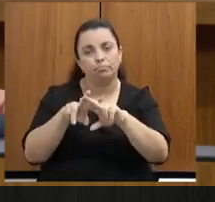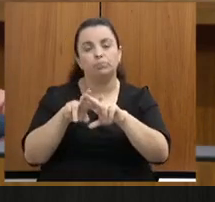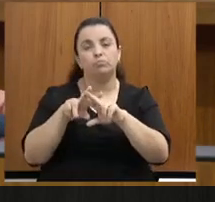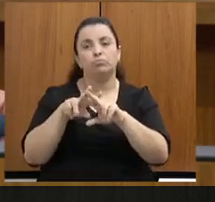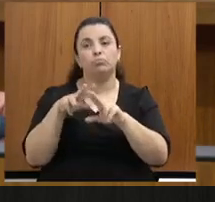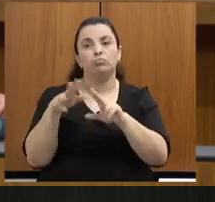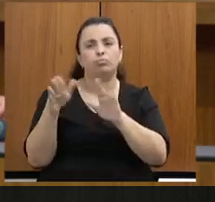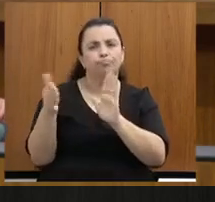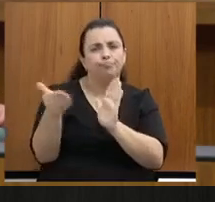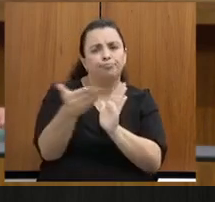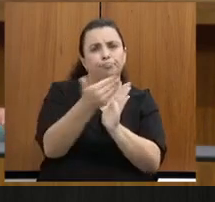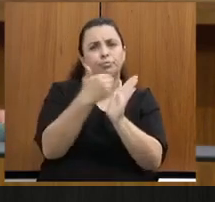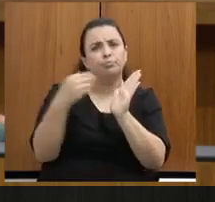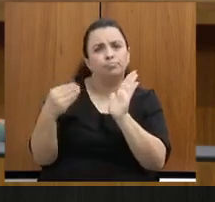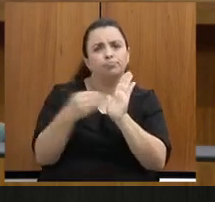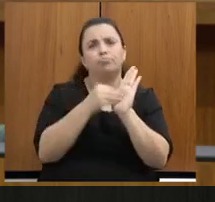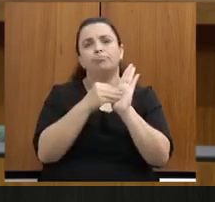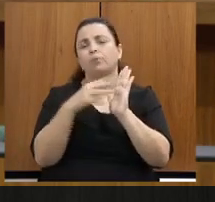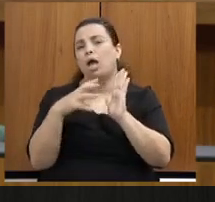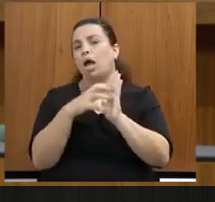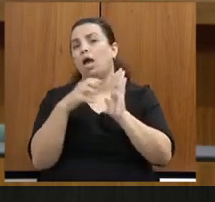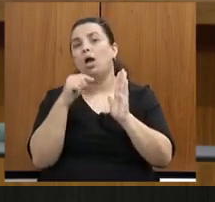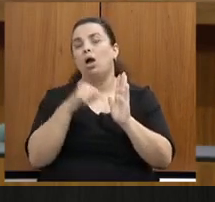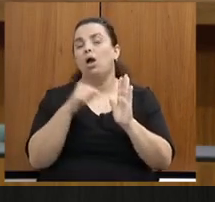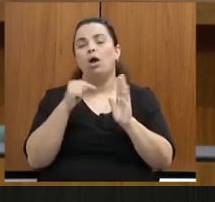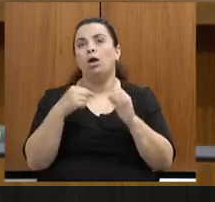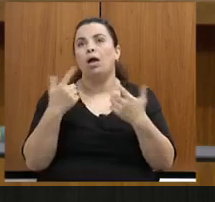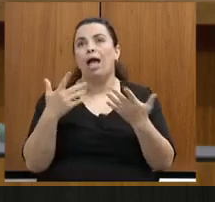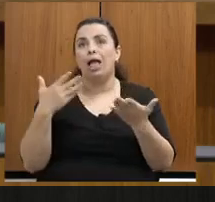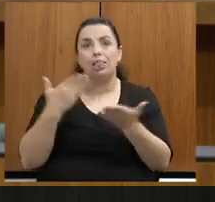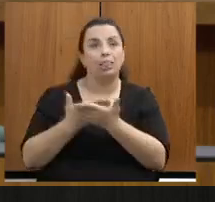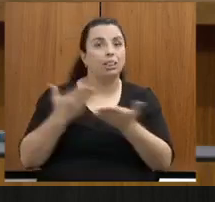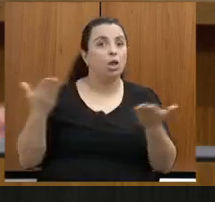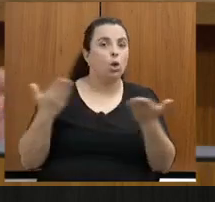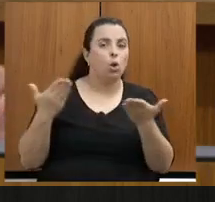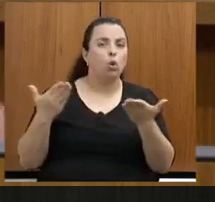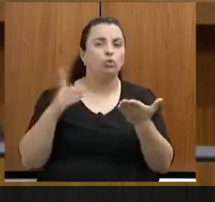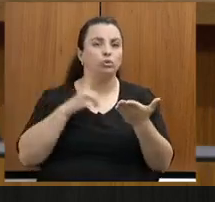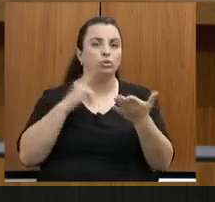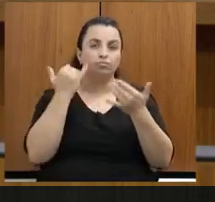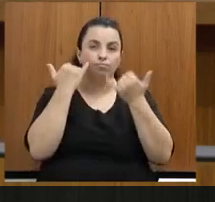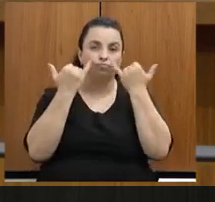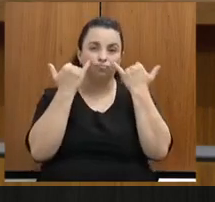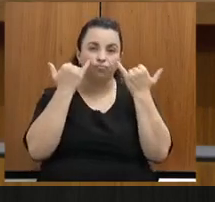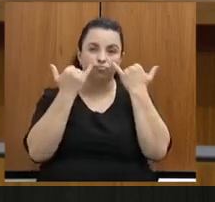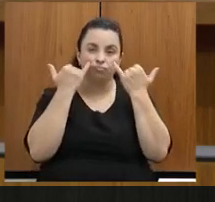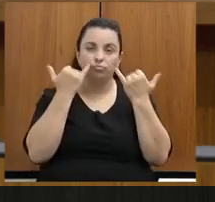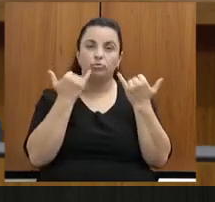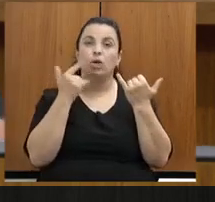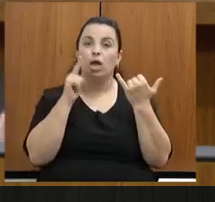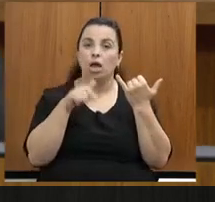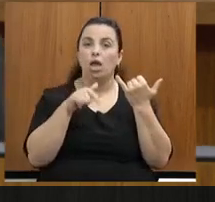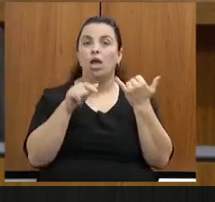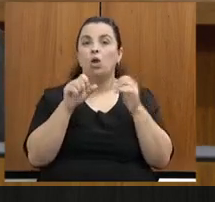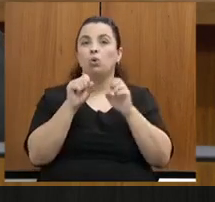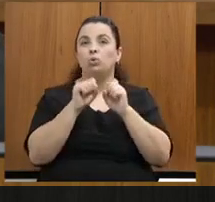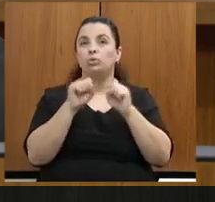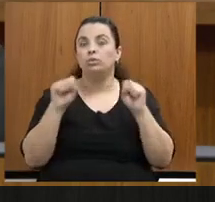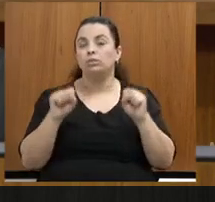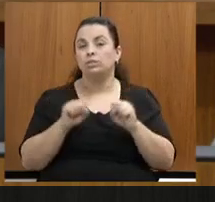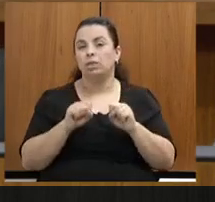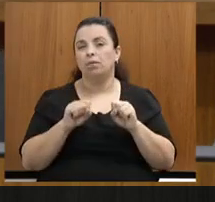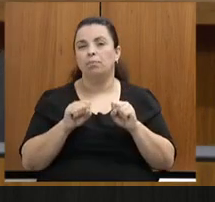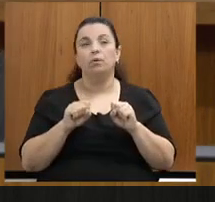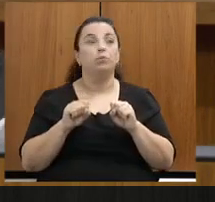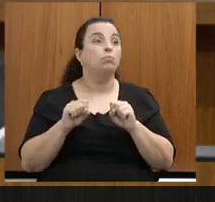o que nós temos até esse momento é aí o sistema evofinder